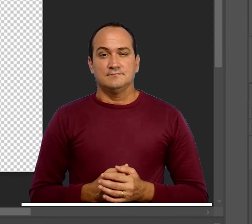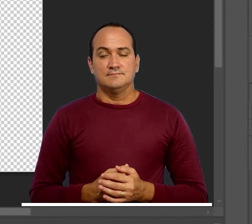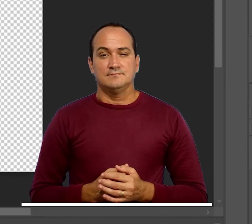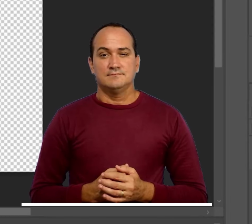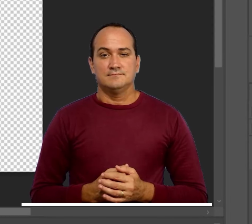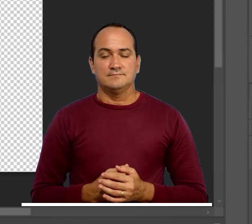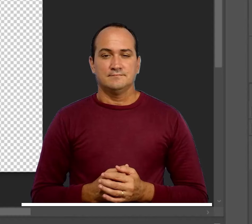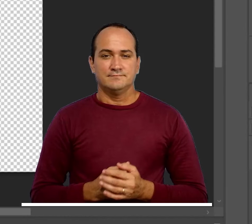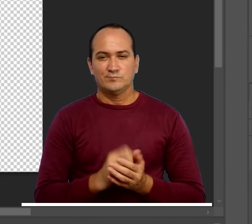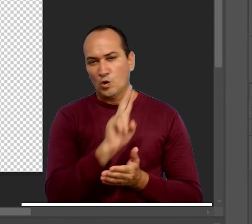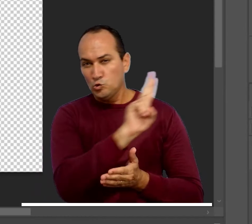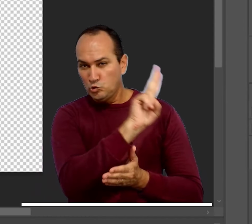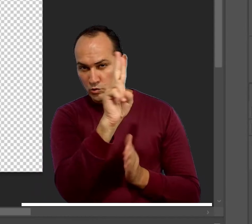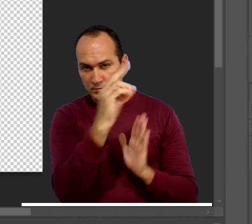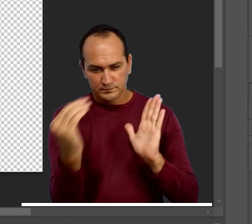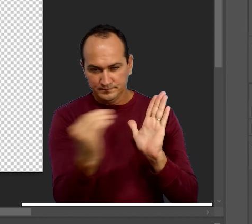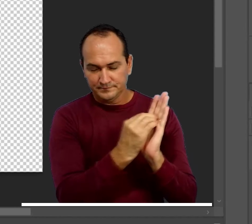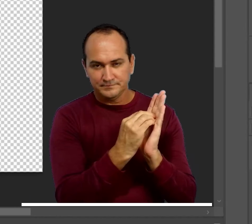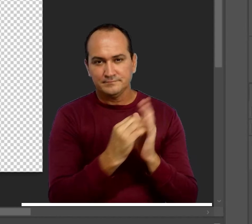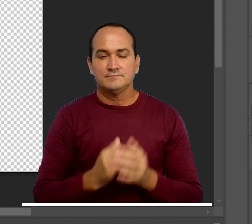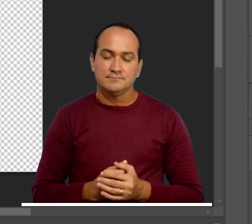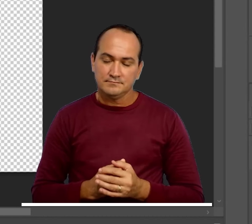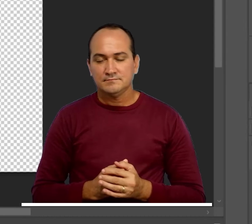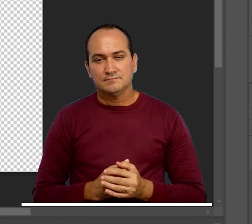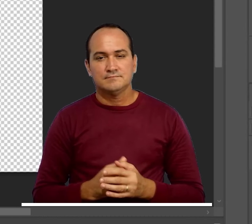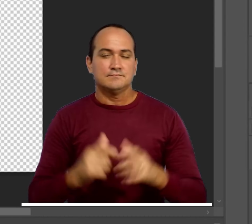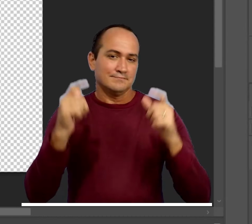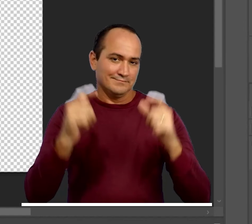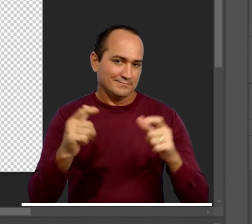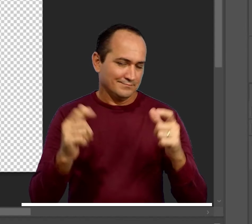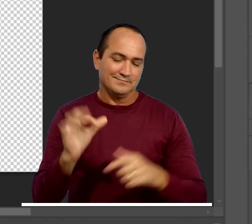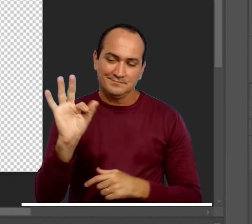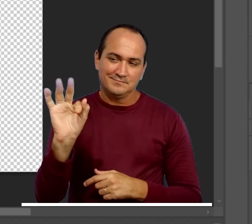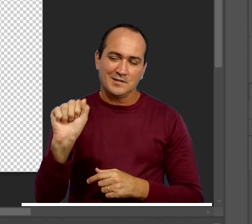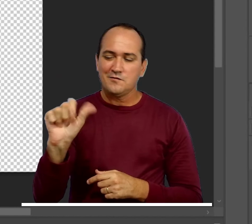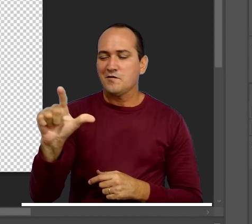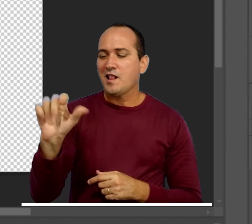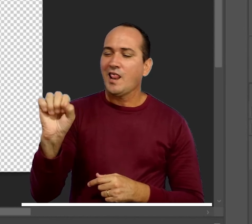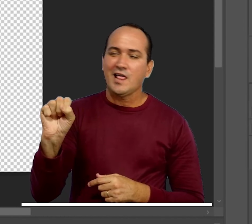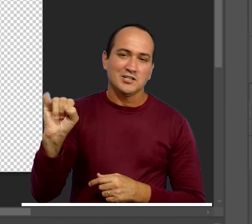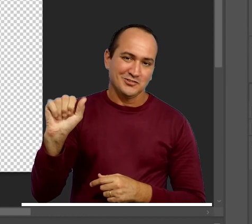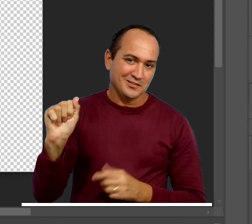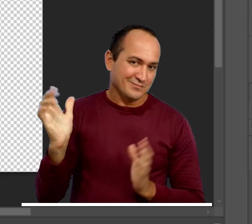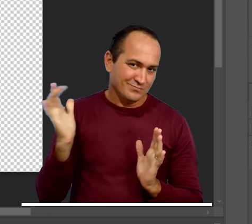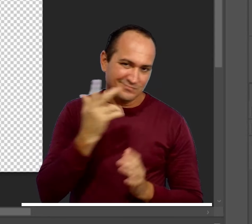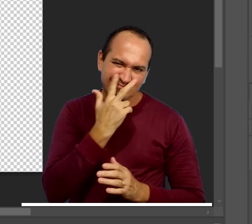castelo na falésia, né, digamos assim. Vou colocar aqui castelo